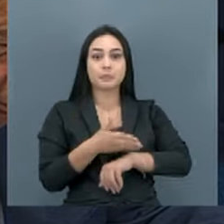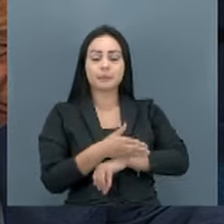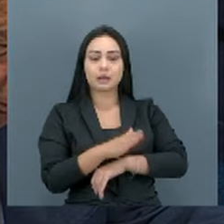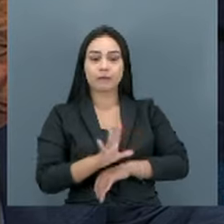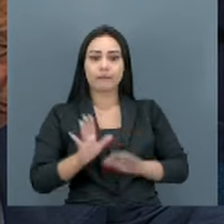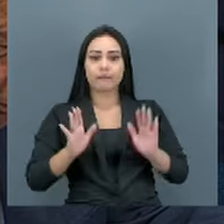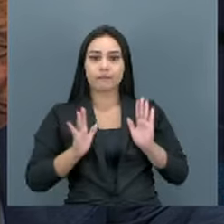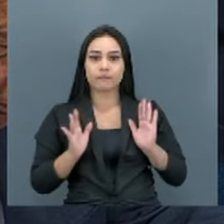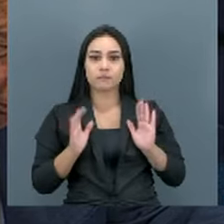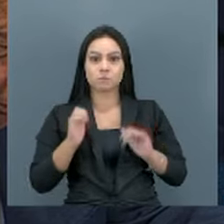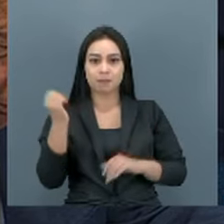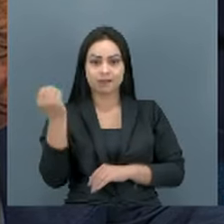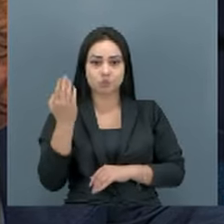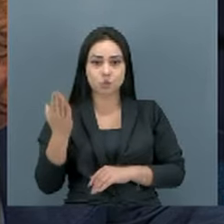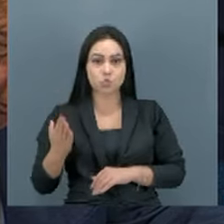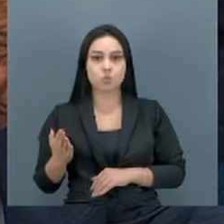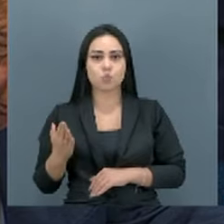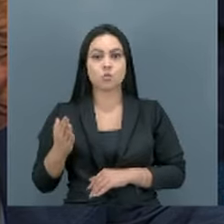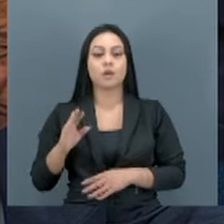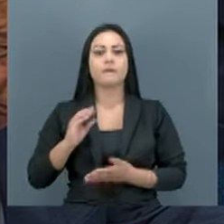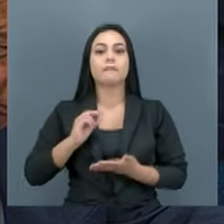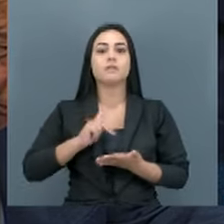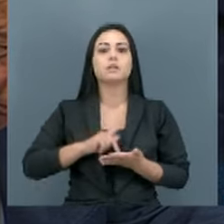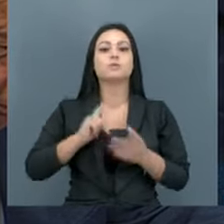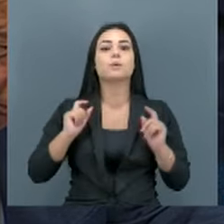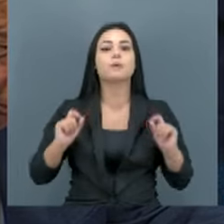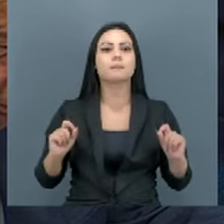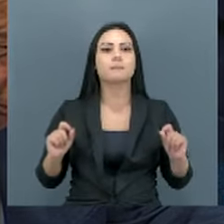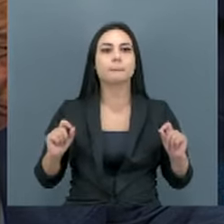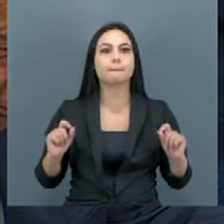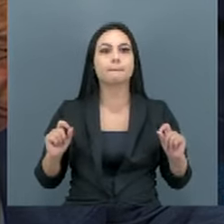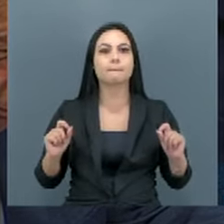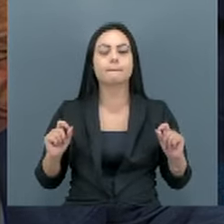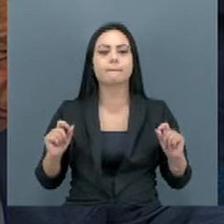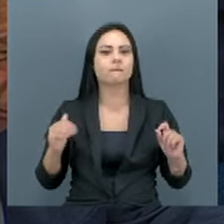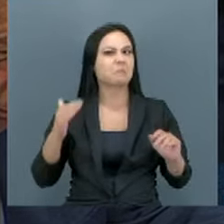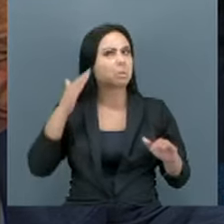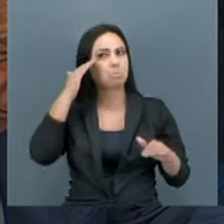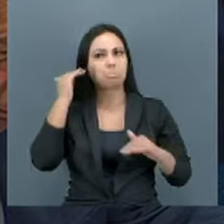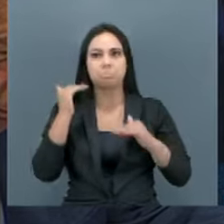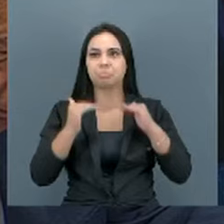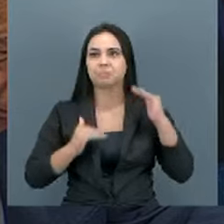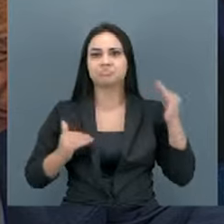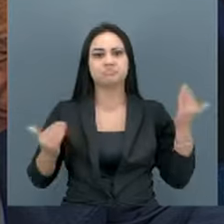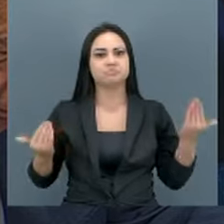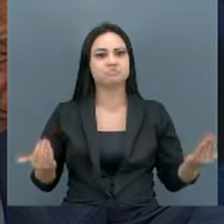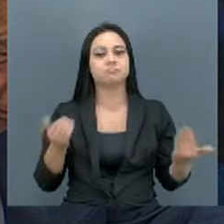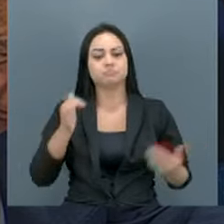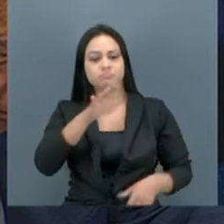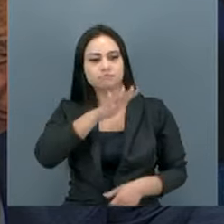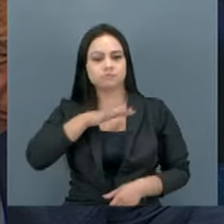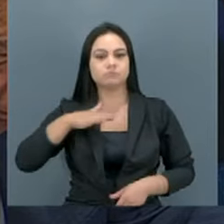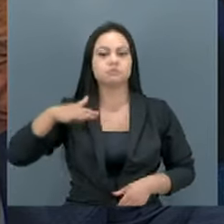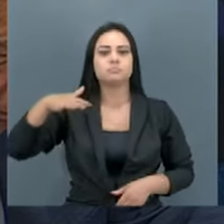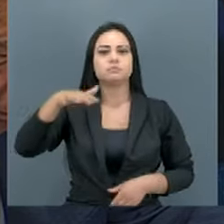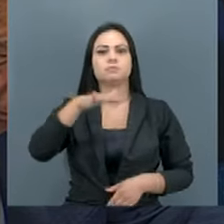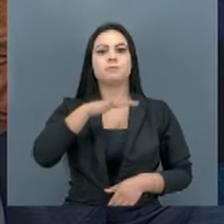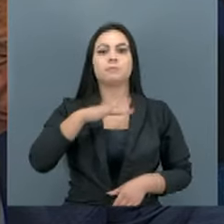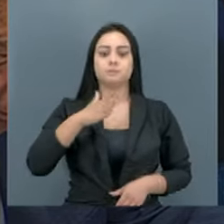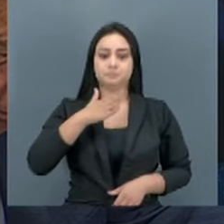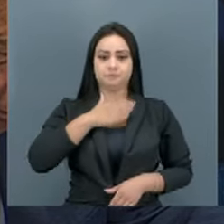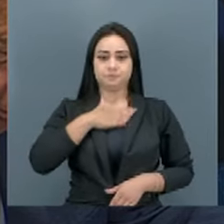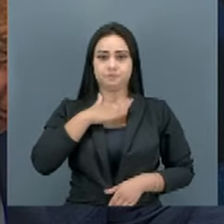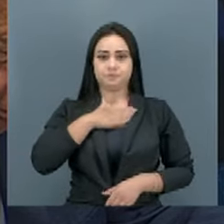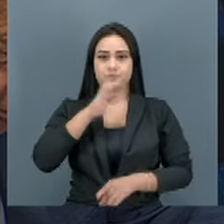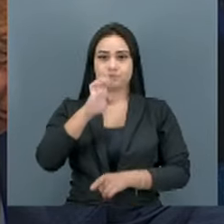Brasil, na verdade, não compreendem a área no meu